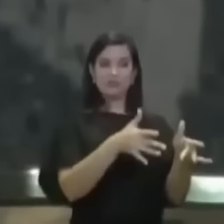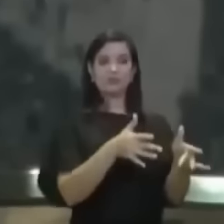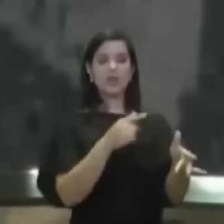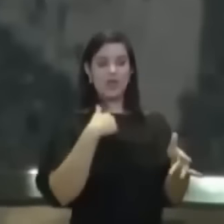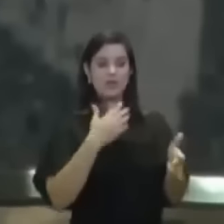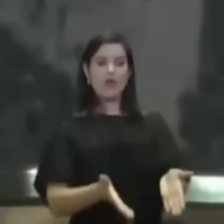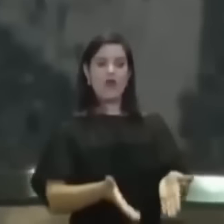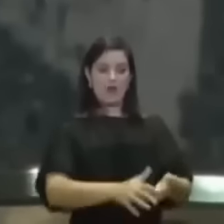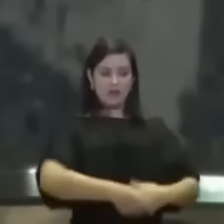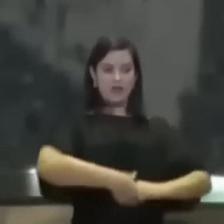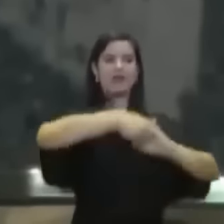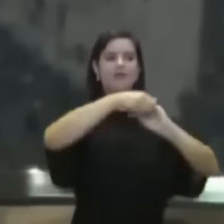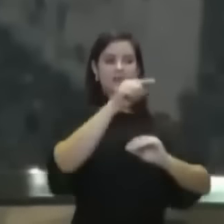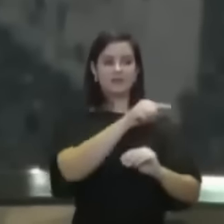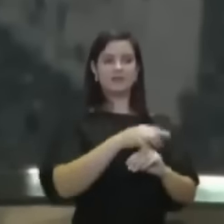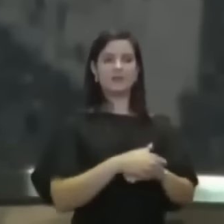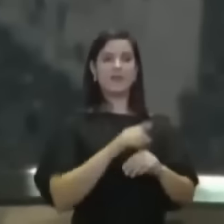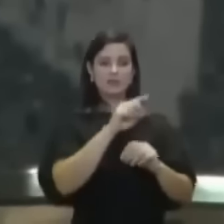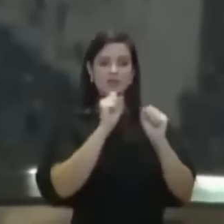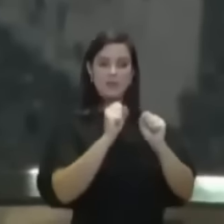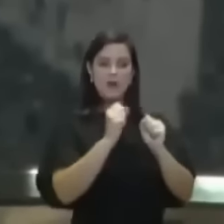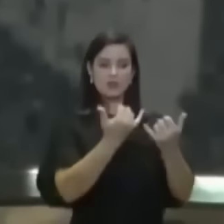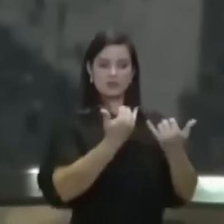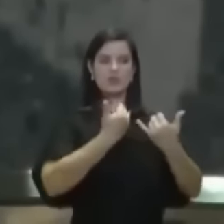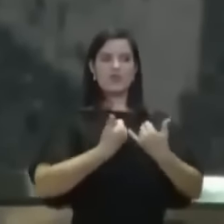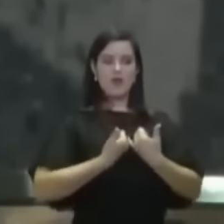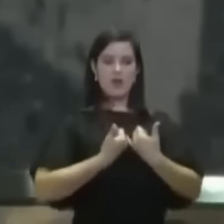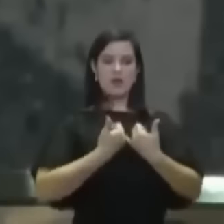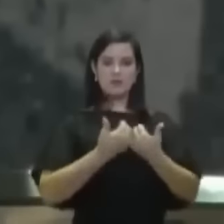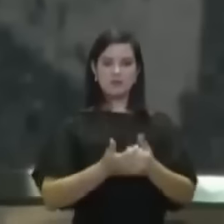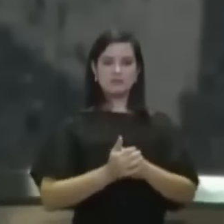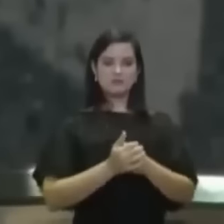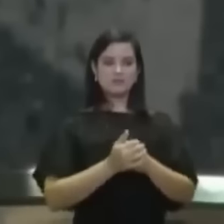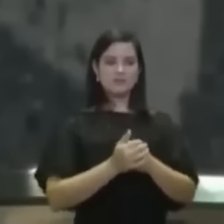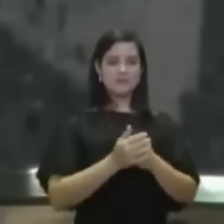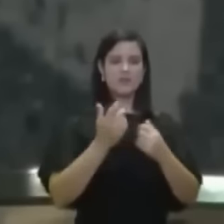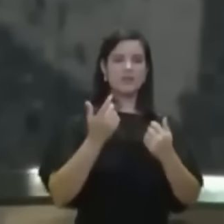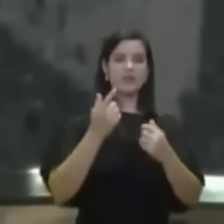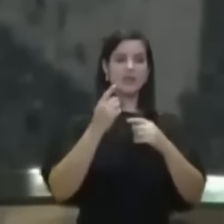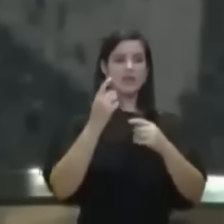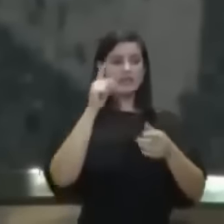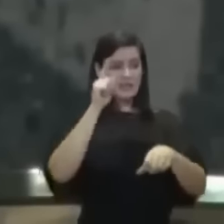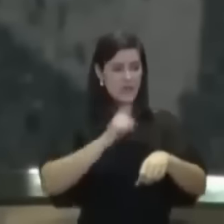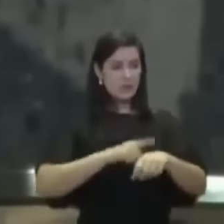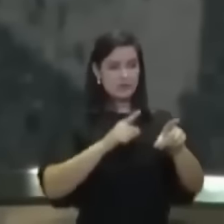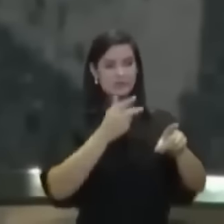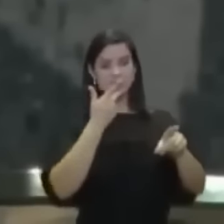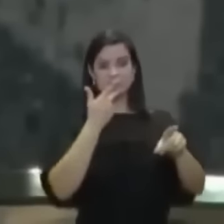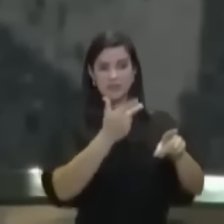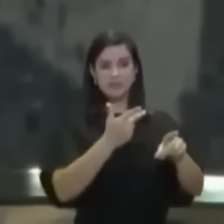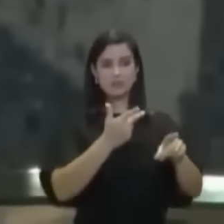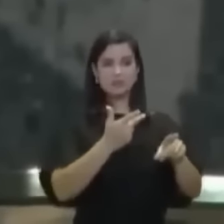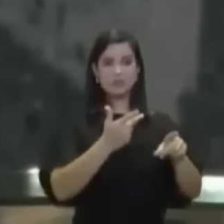Exatamente na mesma geografia que você me negou, você vai ter a oportunidade de me confessar. Exatamente onde você foi um fracasso, eu quero restaurar